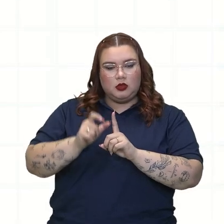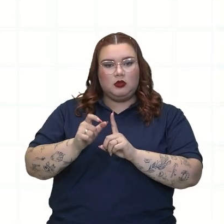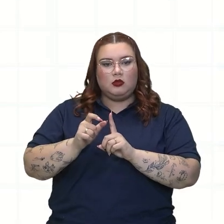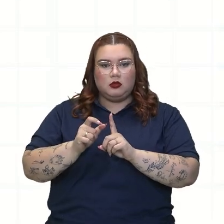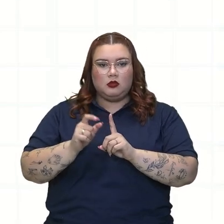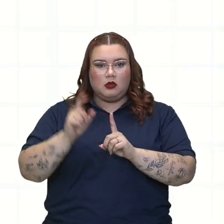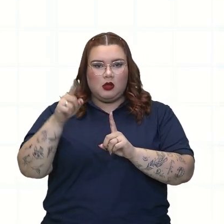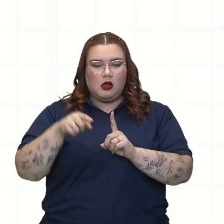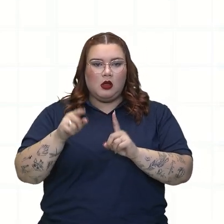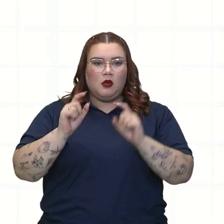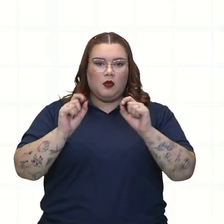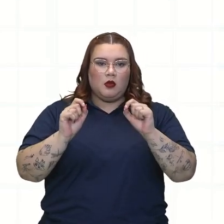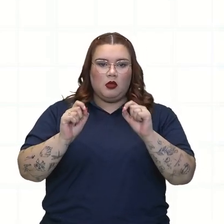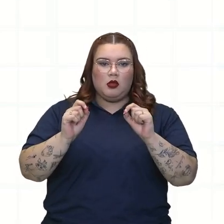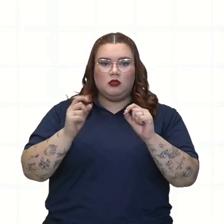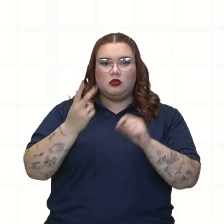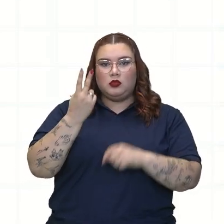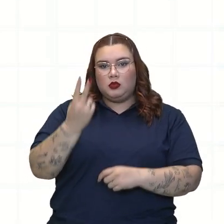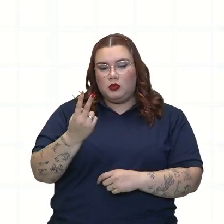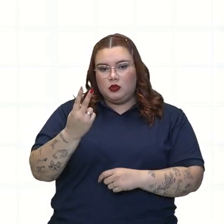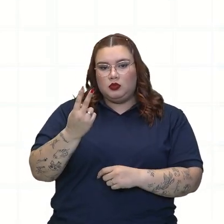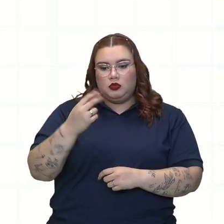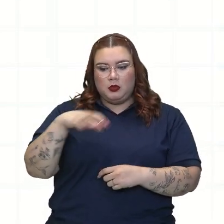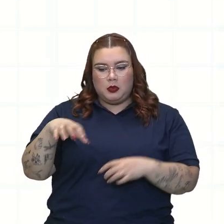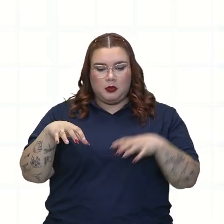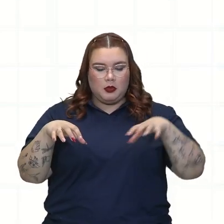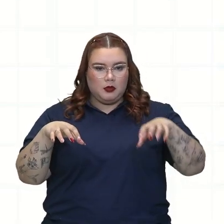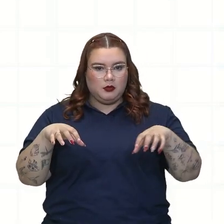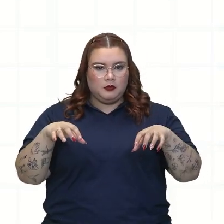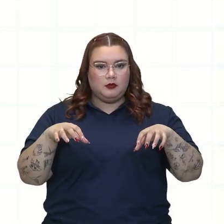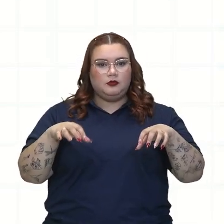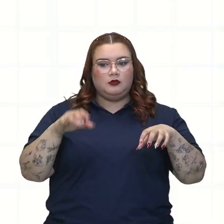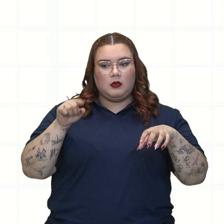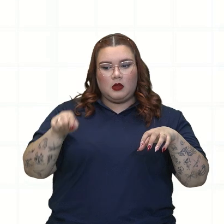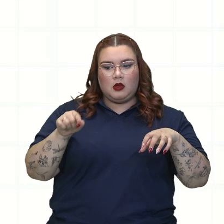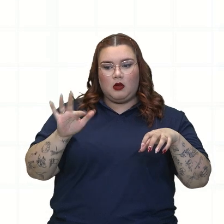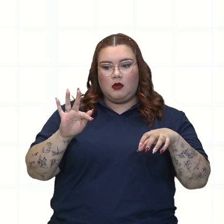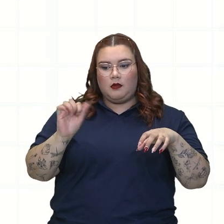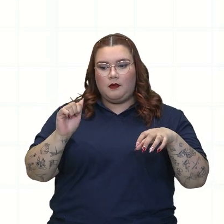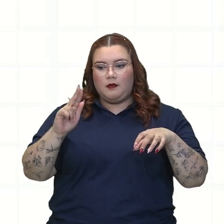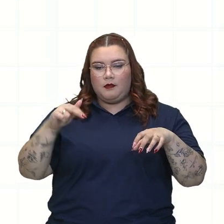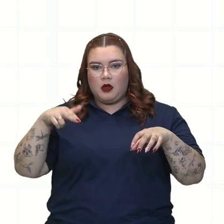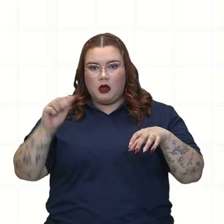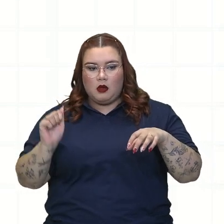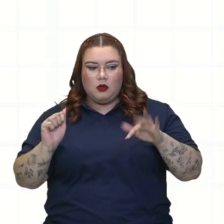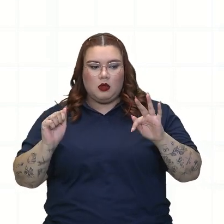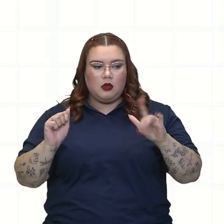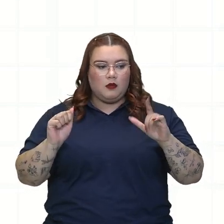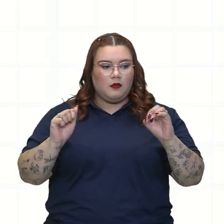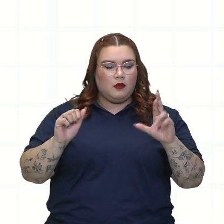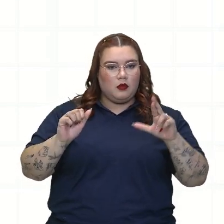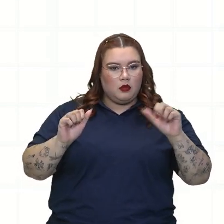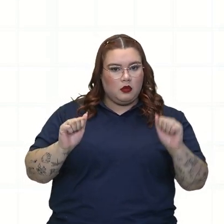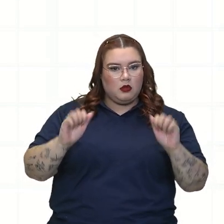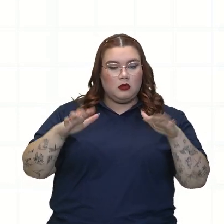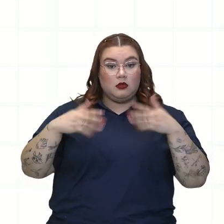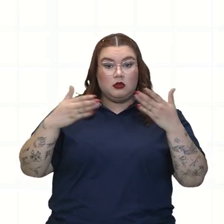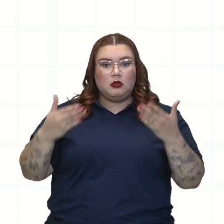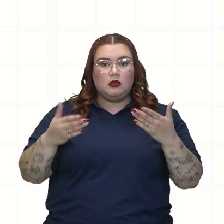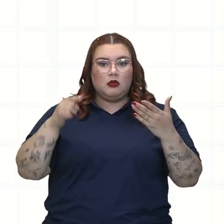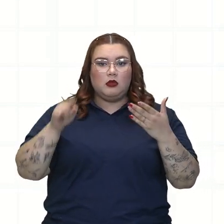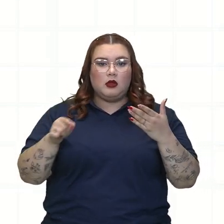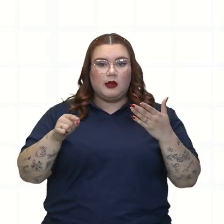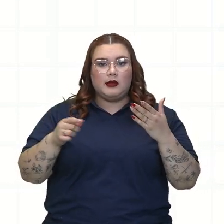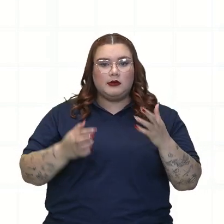fauna e flora, mas eu tenho dois núcleos. Fauna é núcleo, flora também. Então, como é que eu